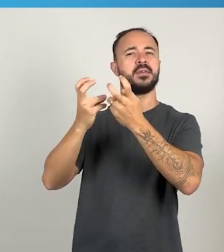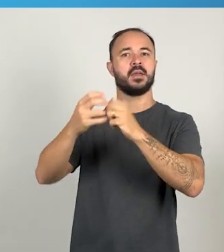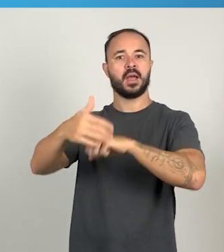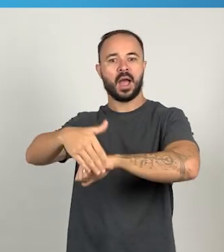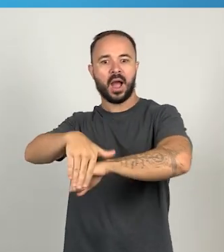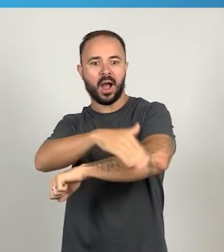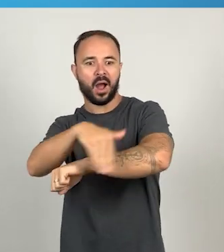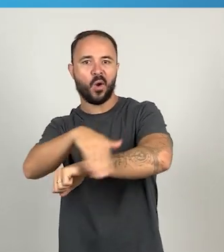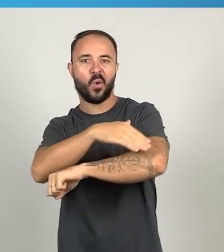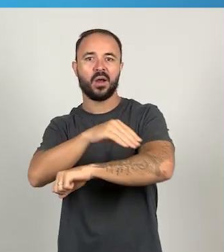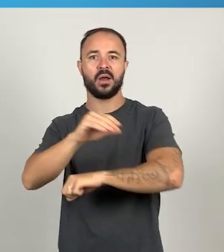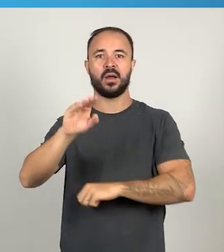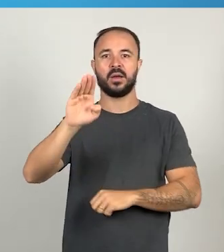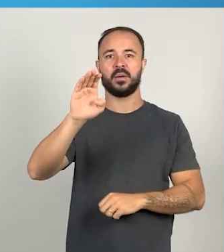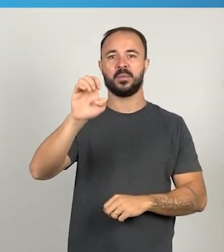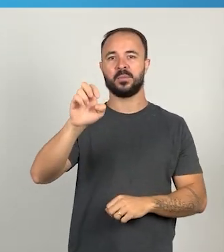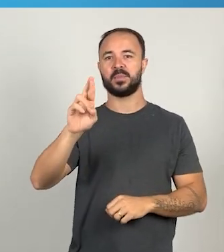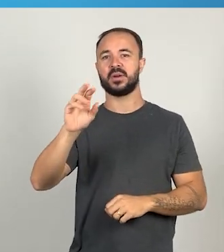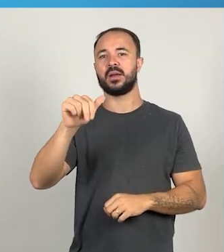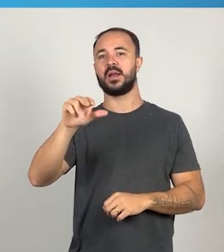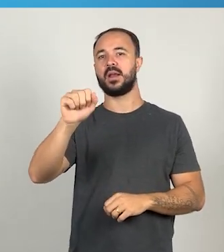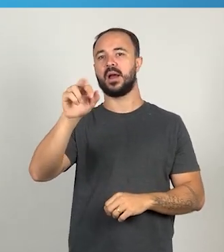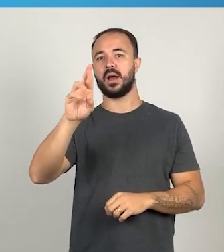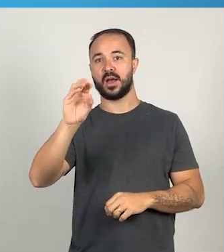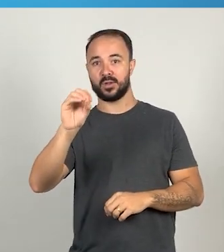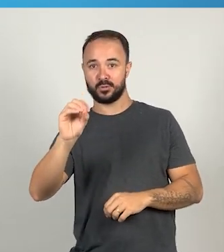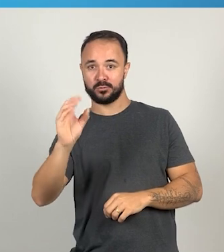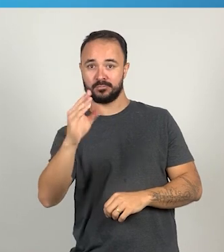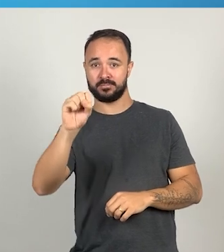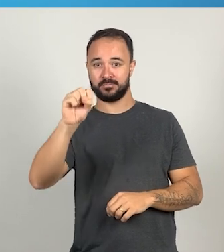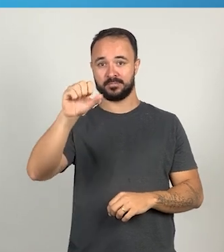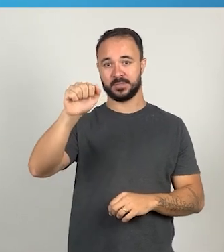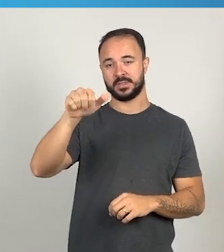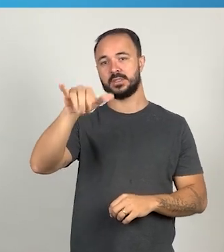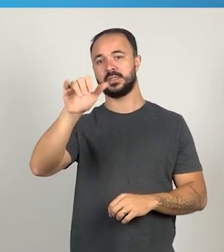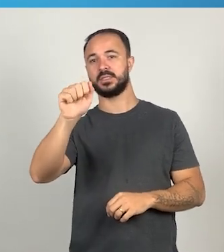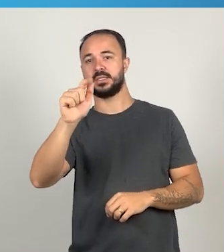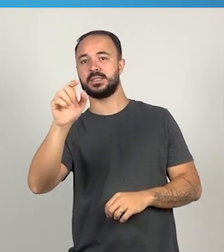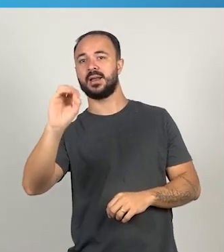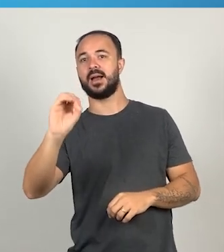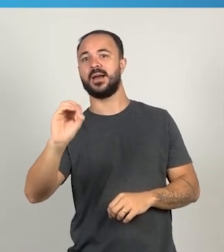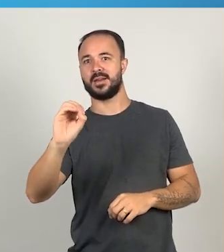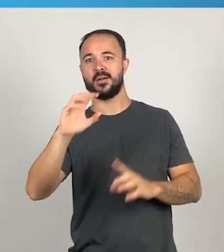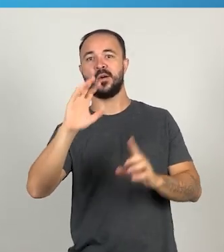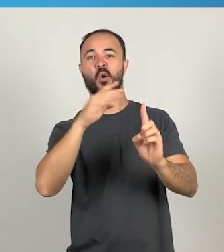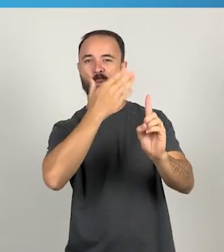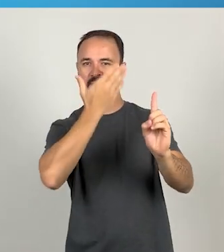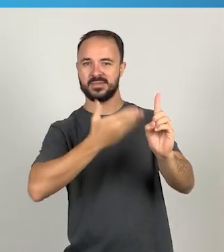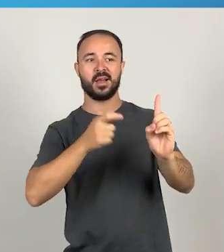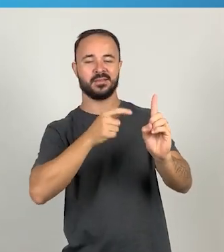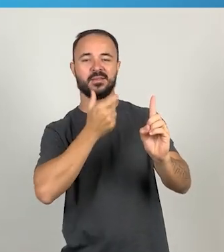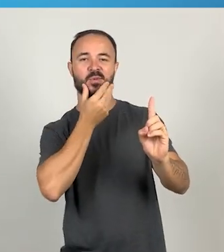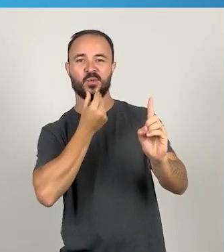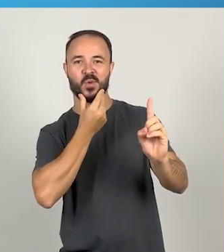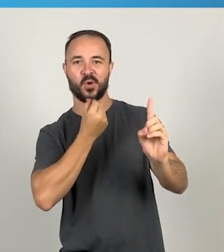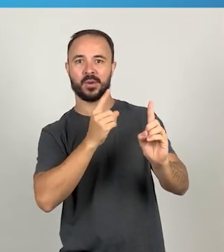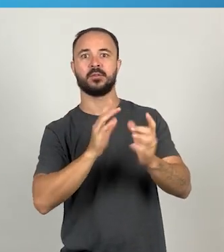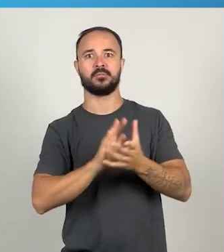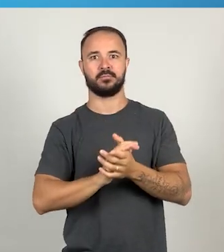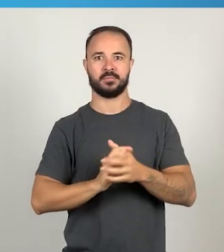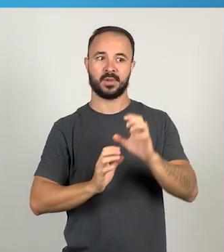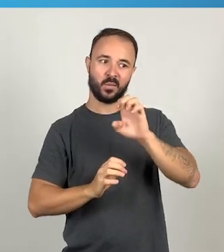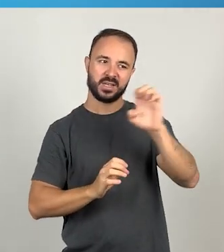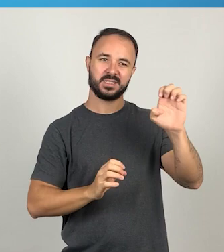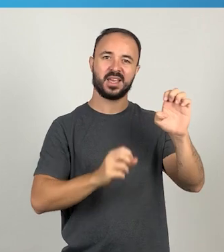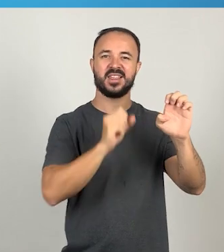Sayão. Na década de 70, né? A foto da esquerda em preto e branco é a Bernardo Sayão. E a da direita, bem mais